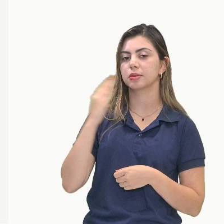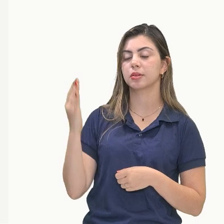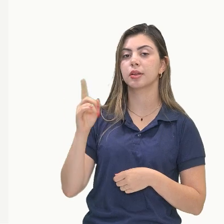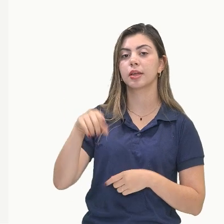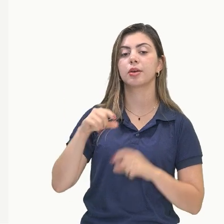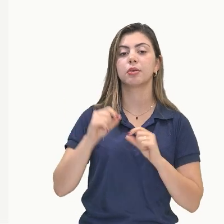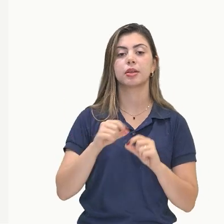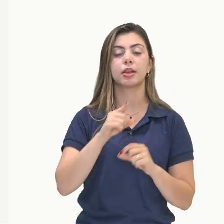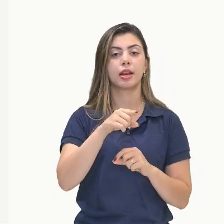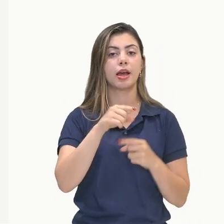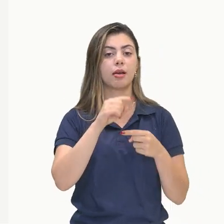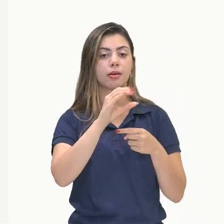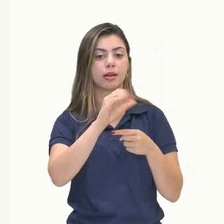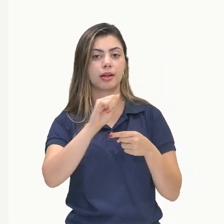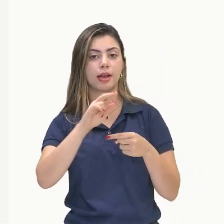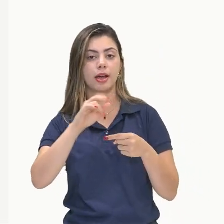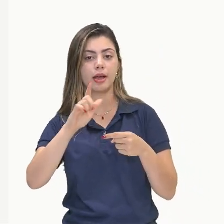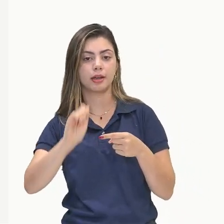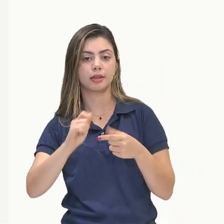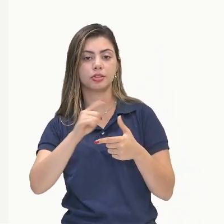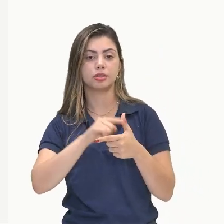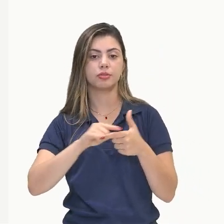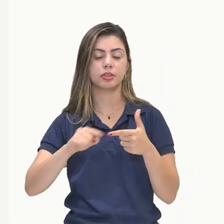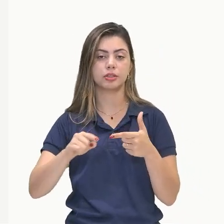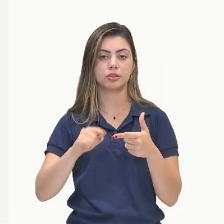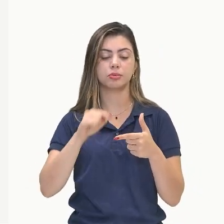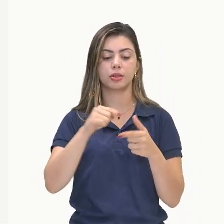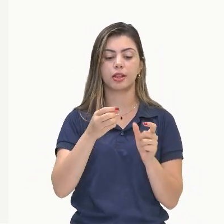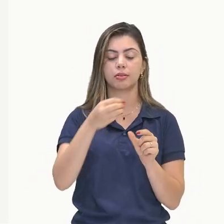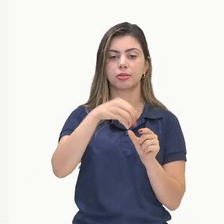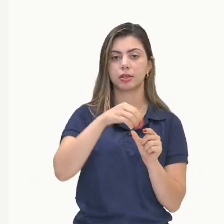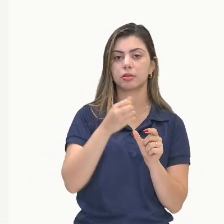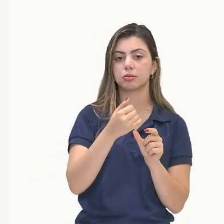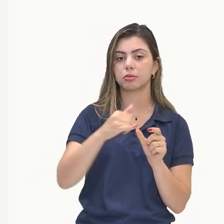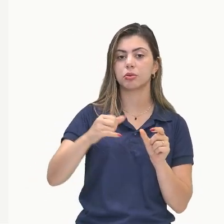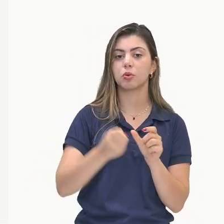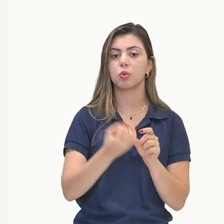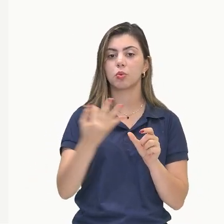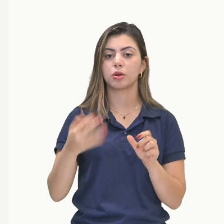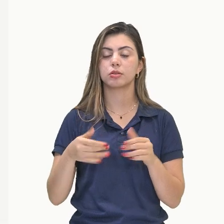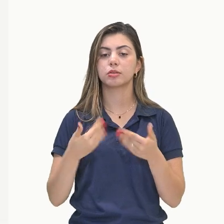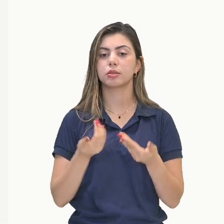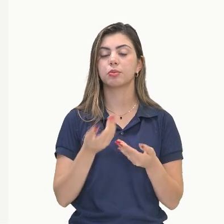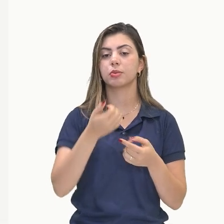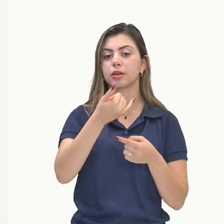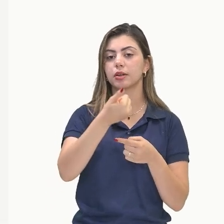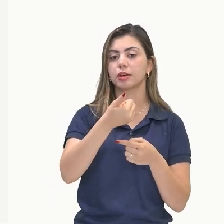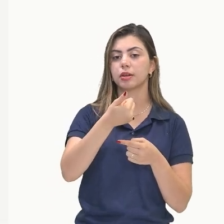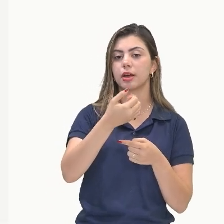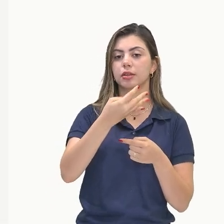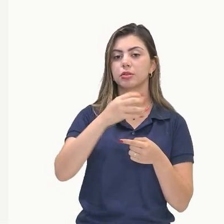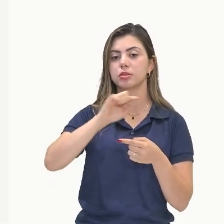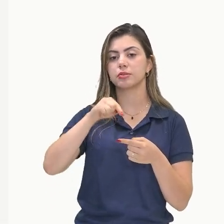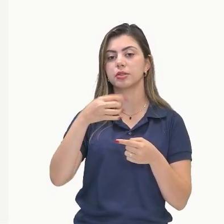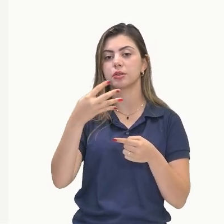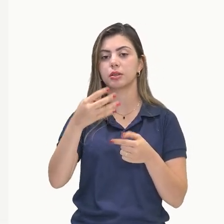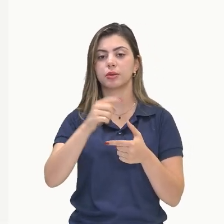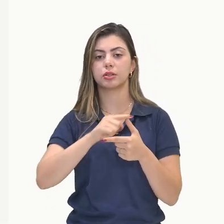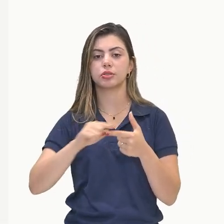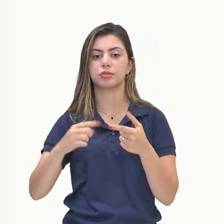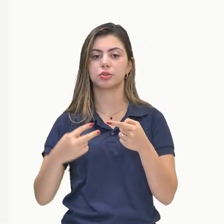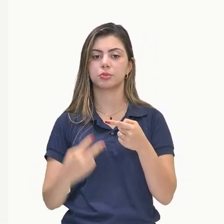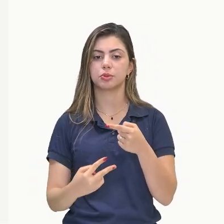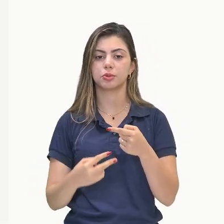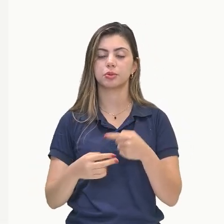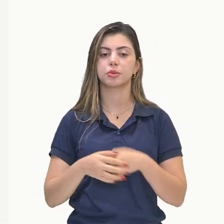capacitância. O ΔV1 é a carga dividido pela capacitância 1. Então, 14,4 dividido por 2. No